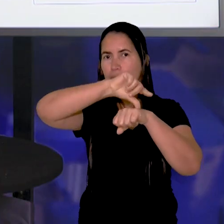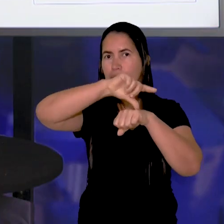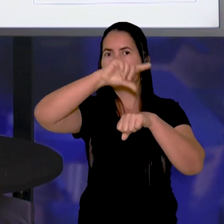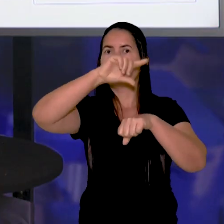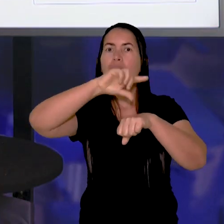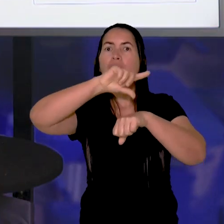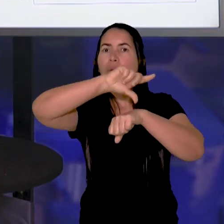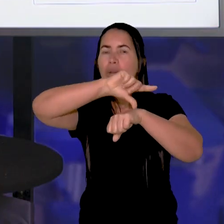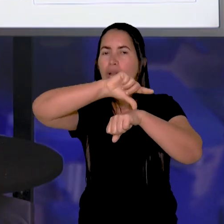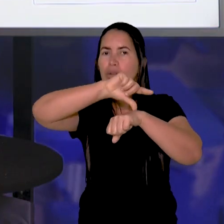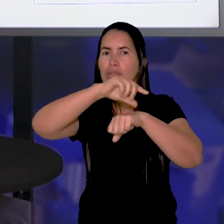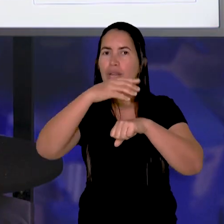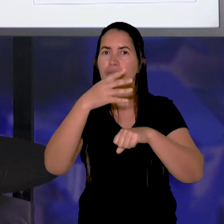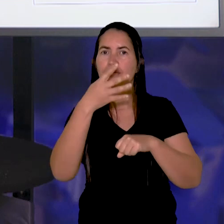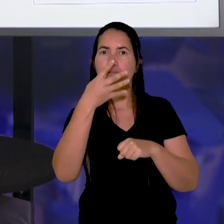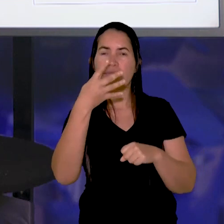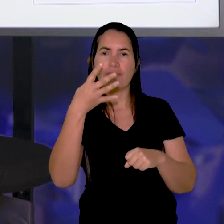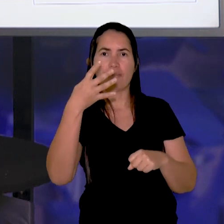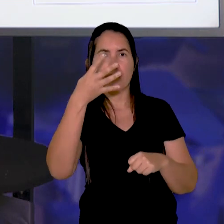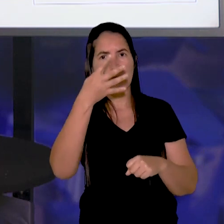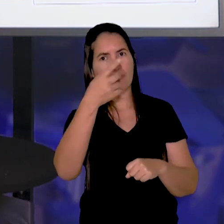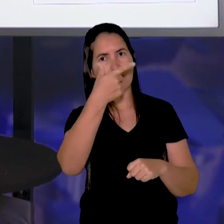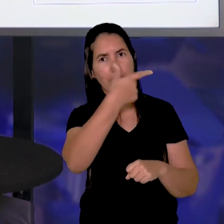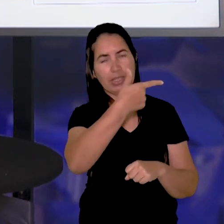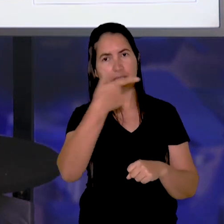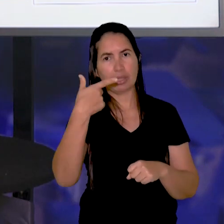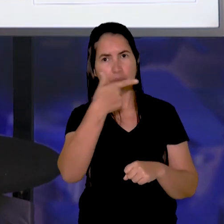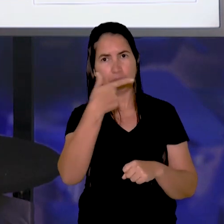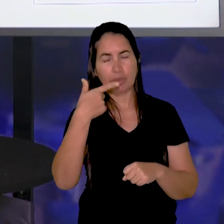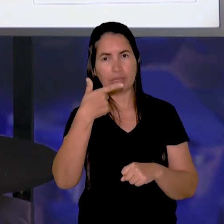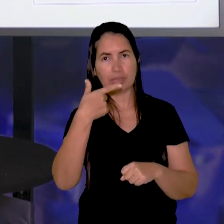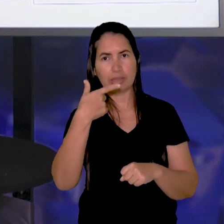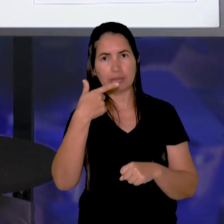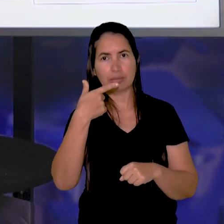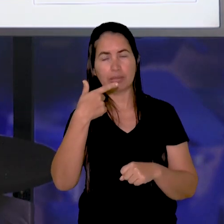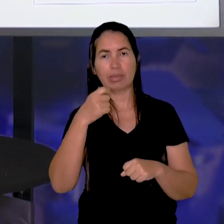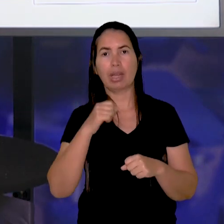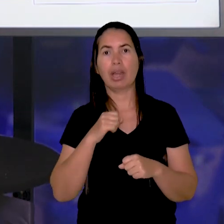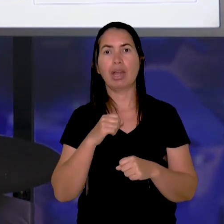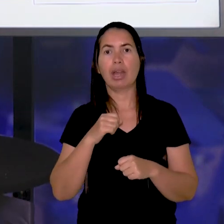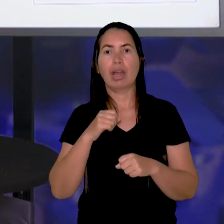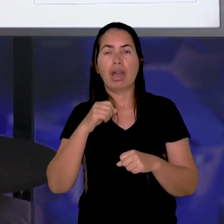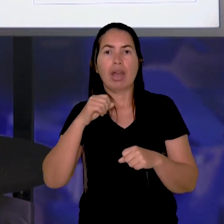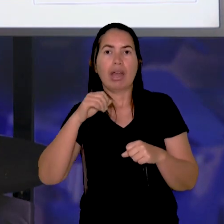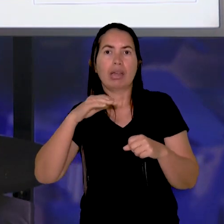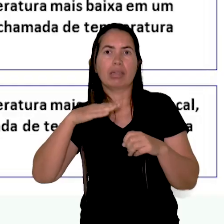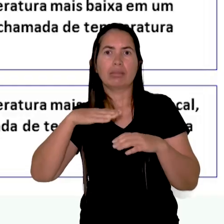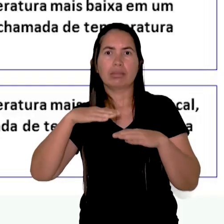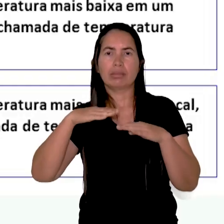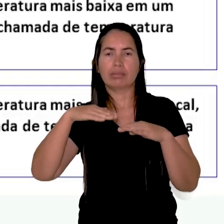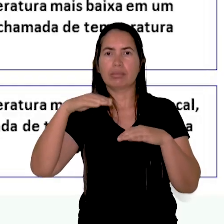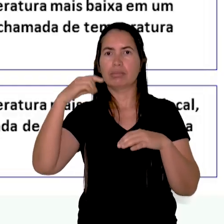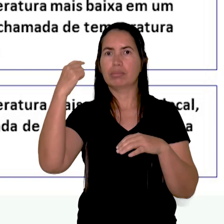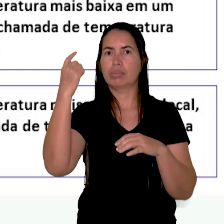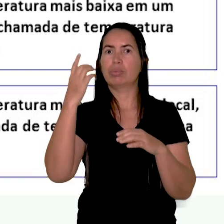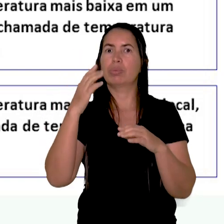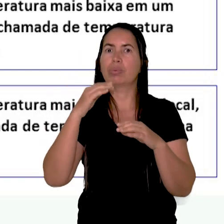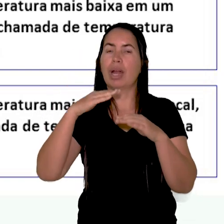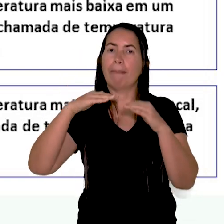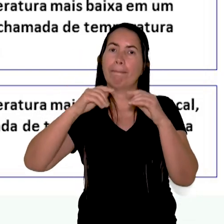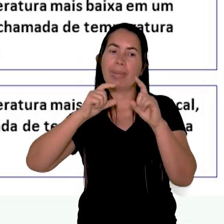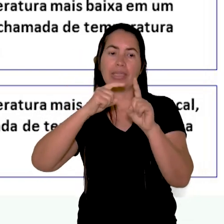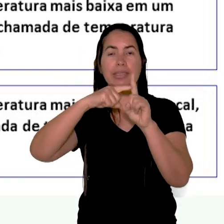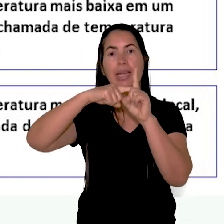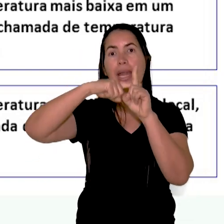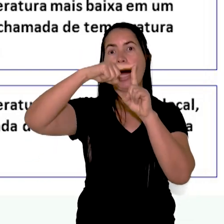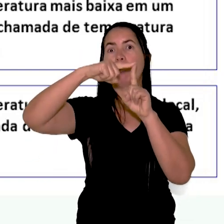horário das 22 horas. E qual a temperatura mais alta neste dia 29